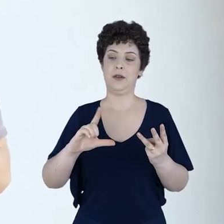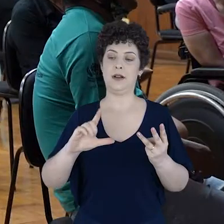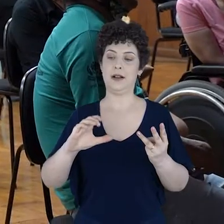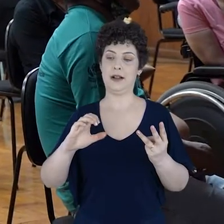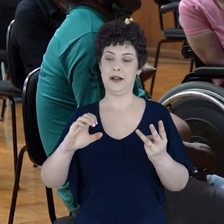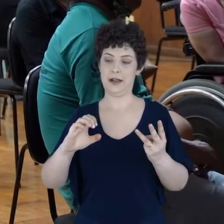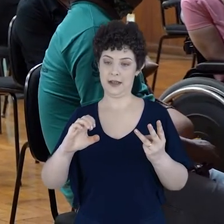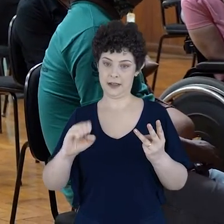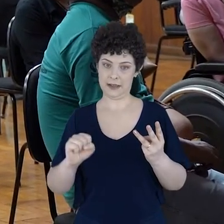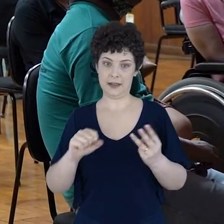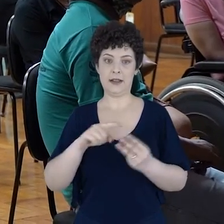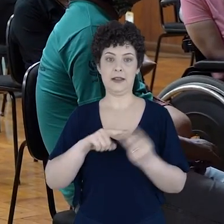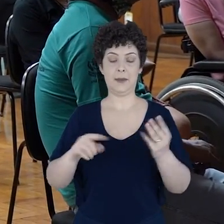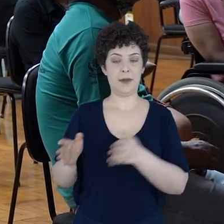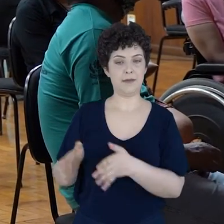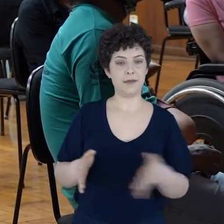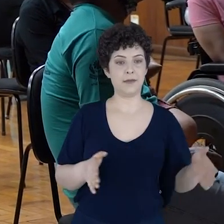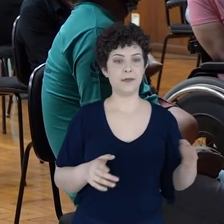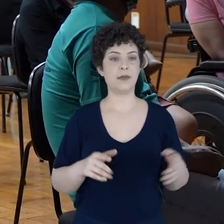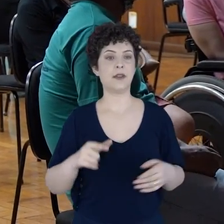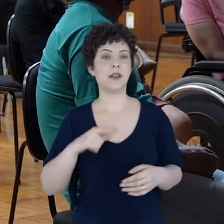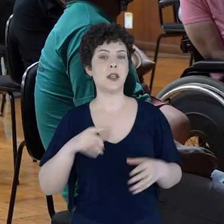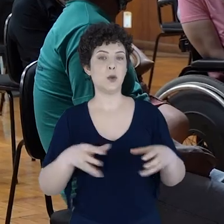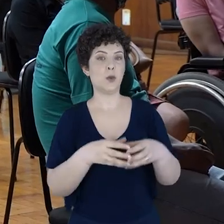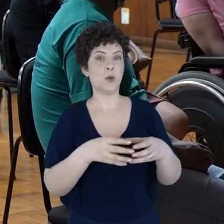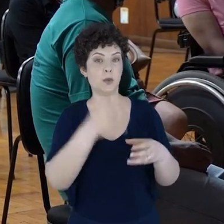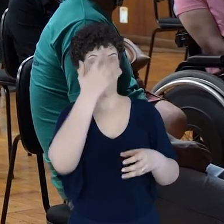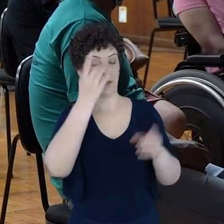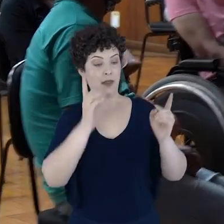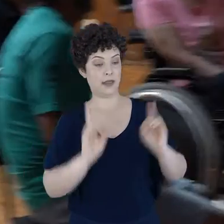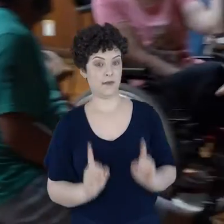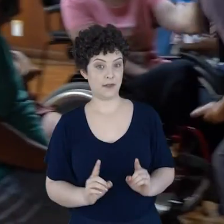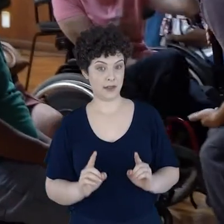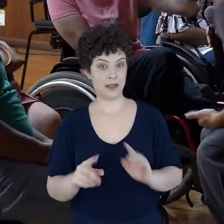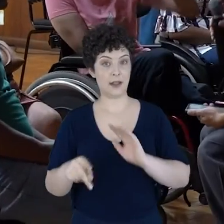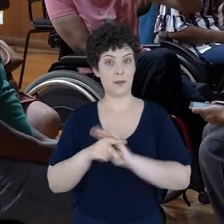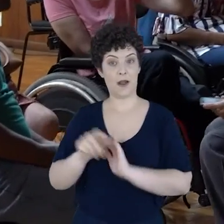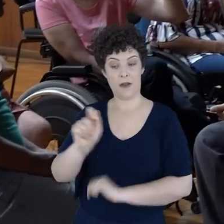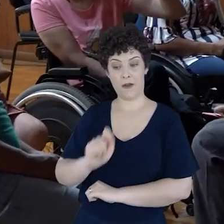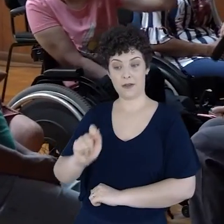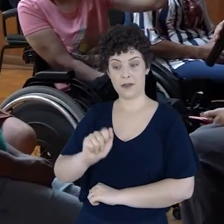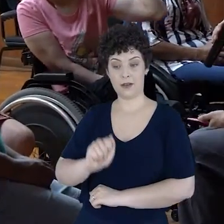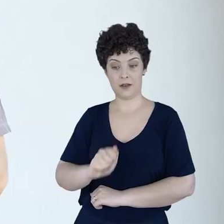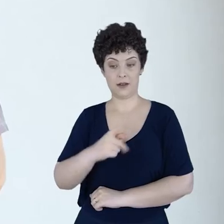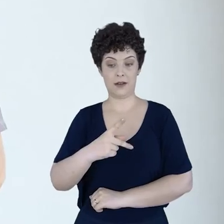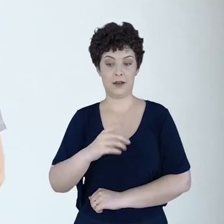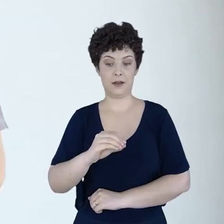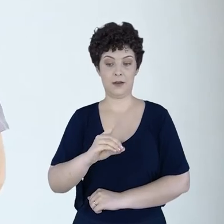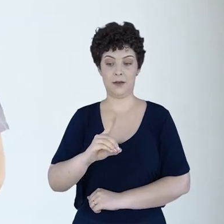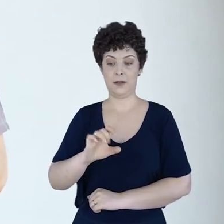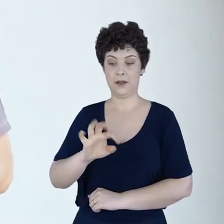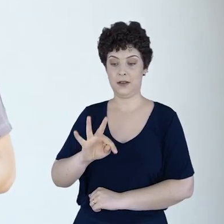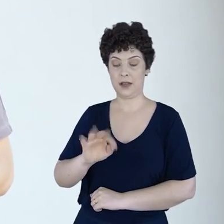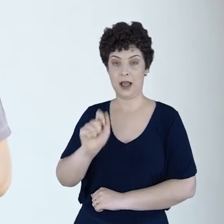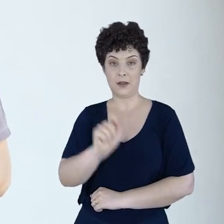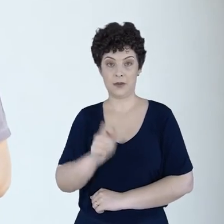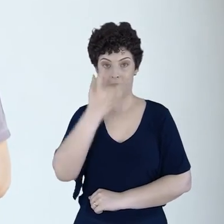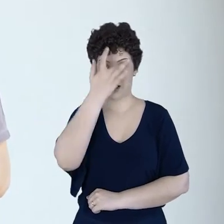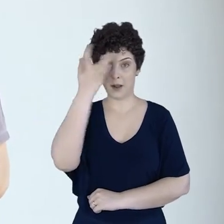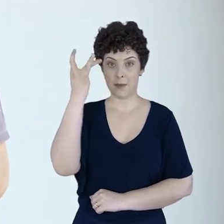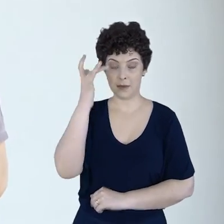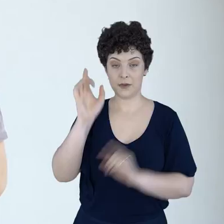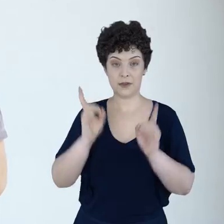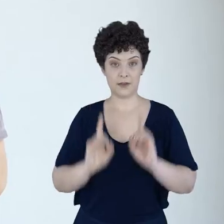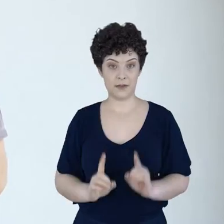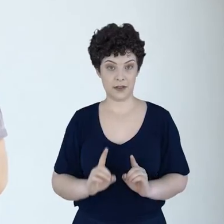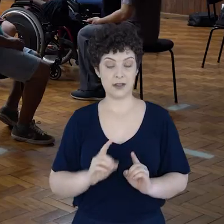Camargo. Também ao longo do projeto, a gente teve um contato com um grupo de pessoas com deficiência aqui da cidade, né? Por meio da APODEC, que é a Associação das Pessoas